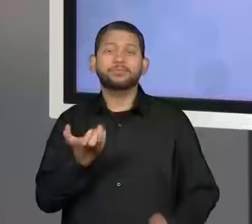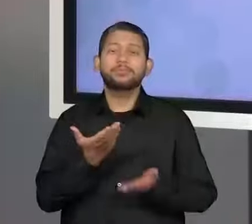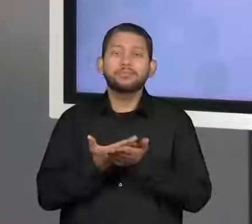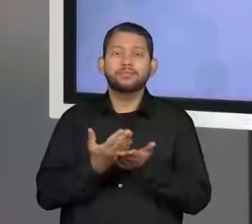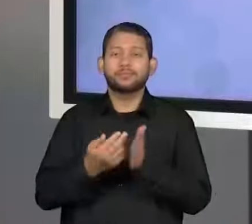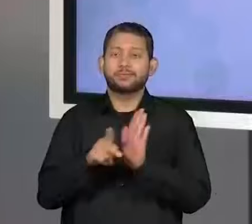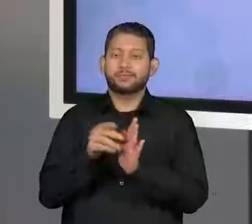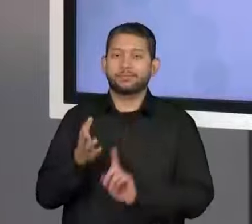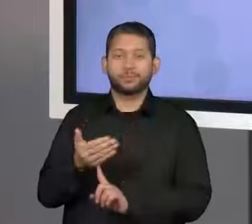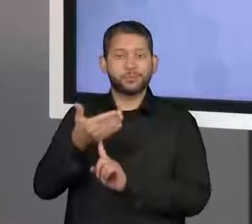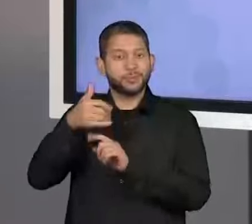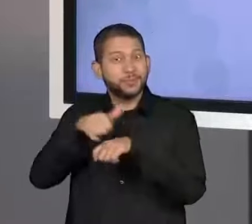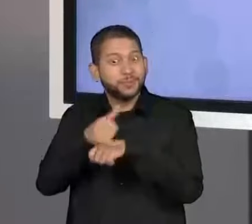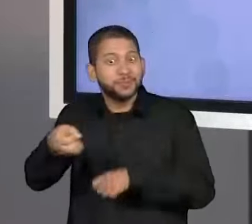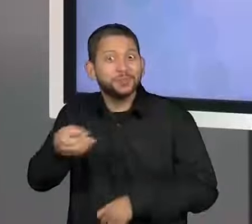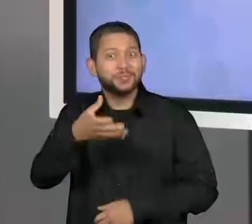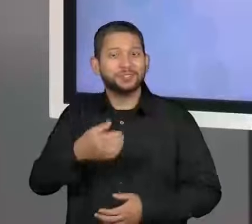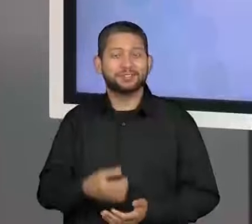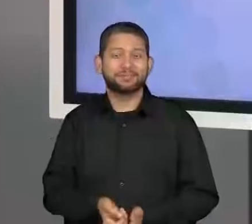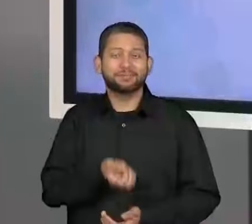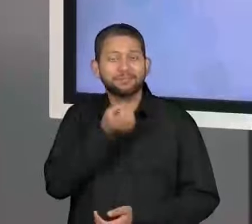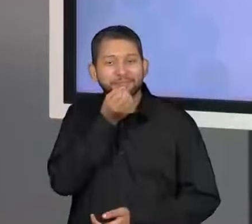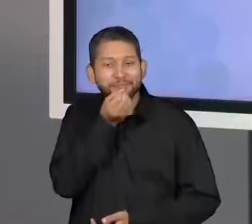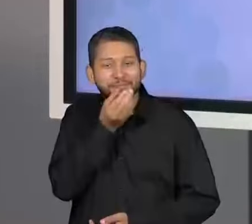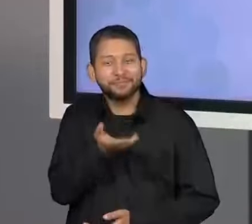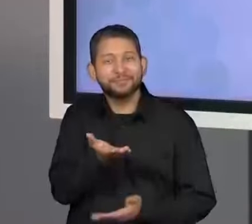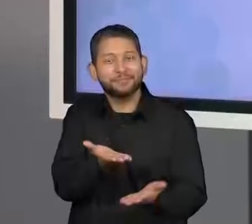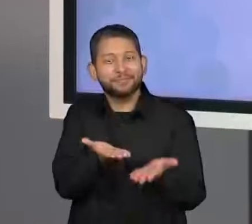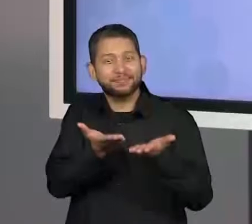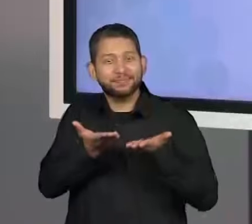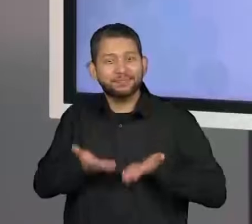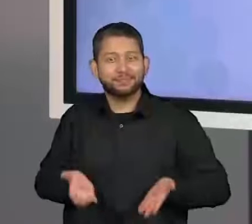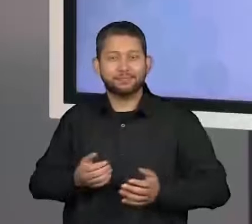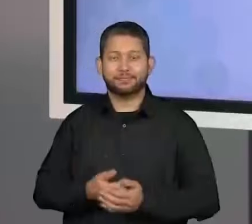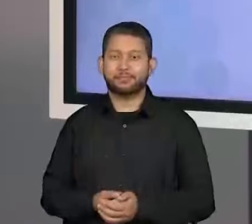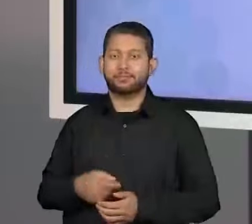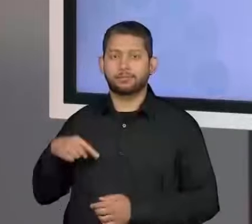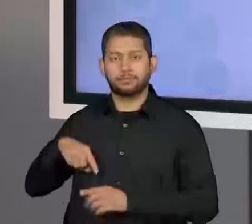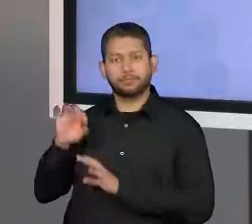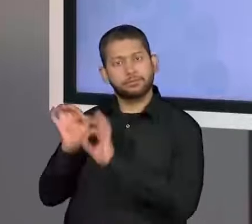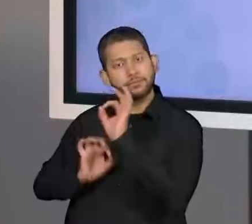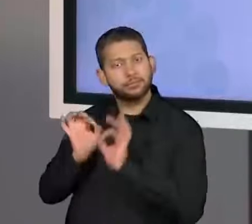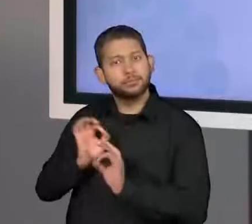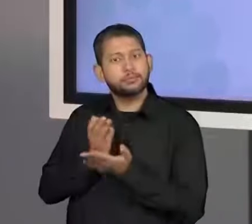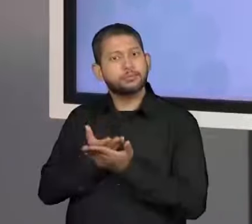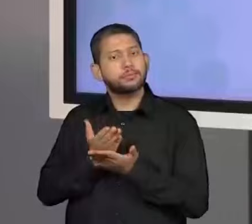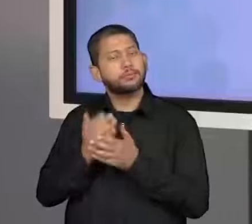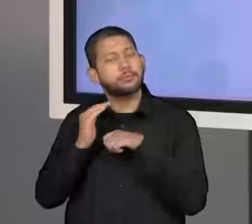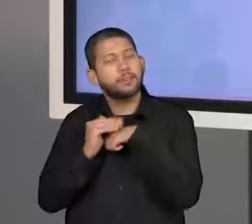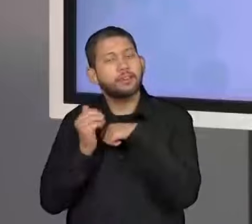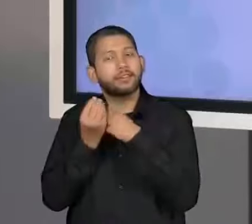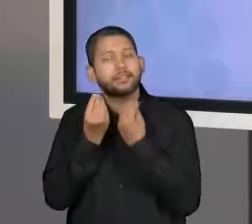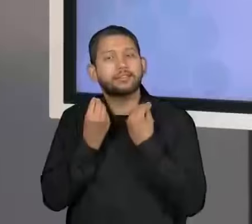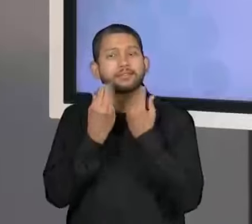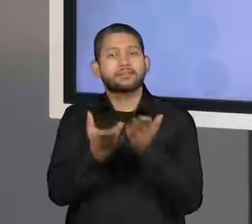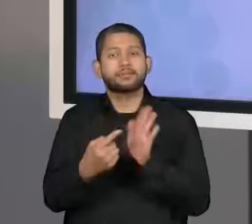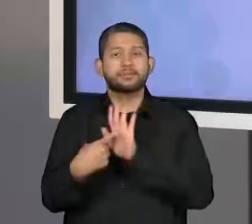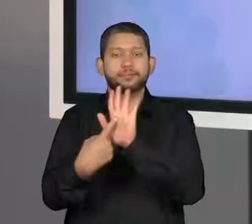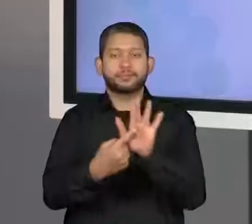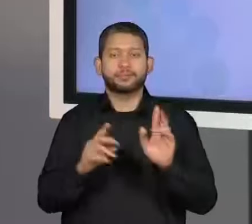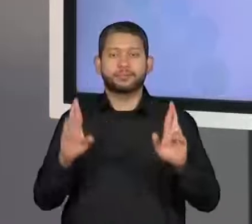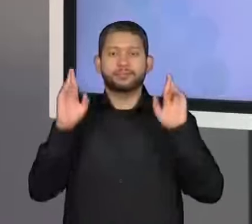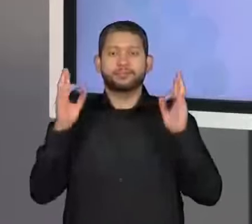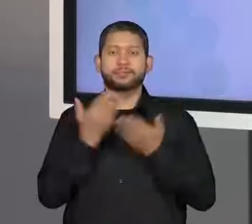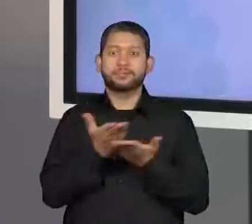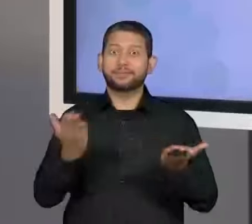e inovação. Sejam todos muito bem-vindos. Olha, preparamos uma aula aí com bastante carinho para vocês, espero que vocês gostem. E para essa